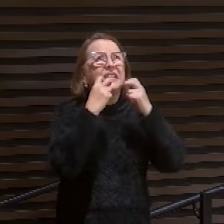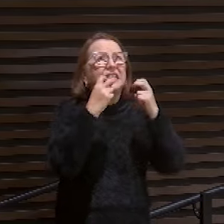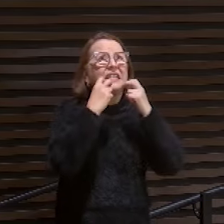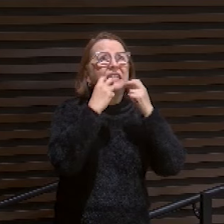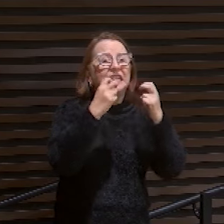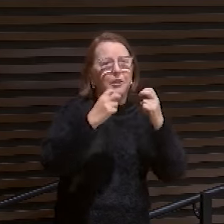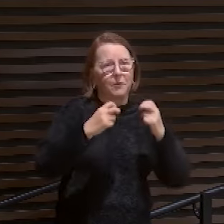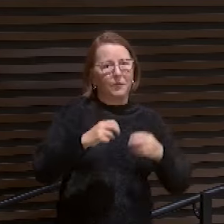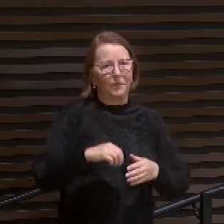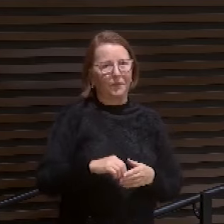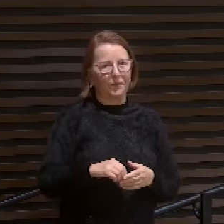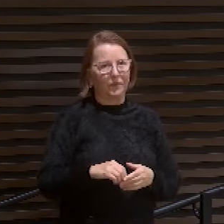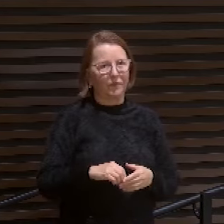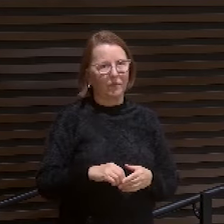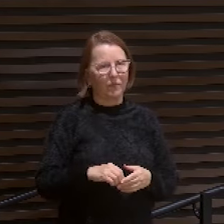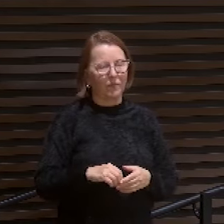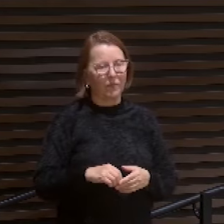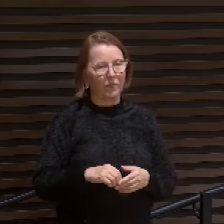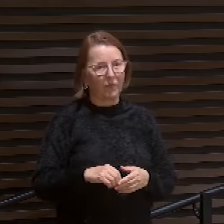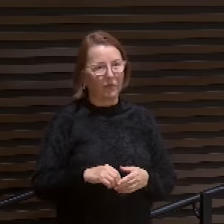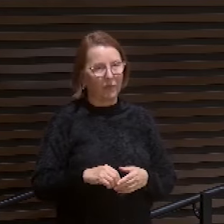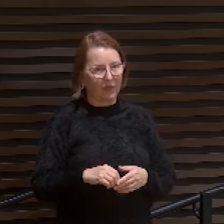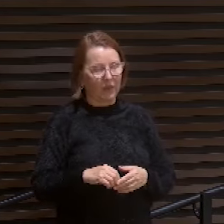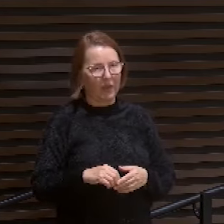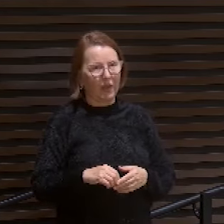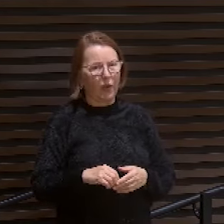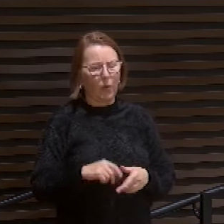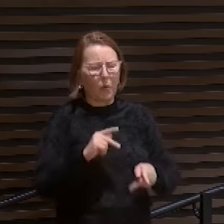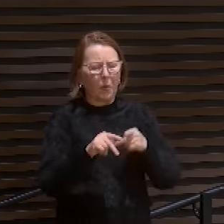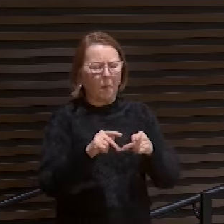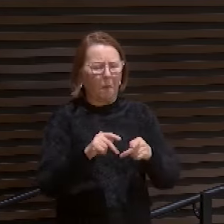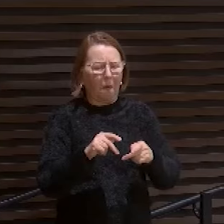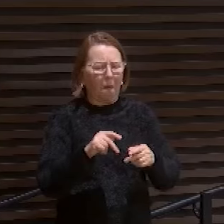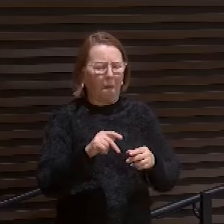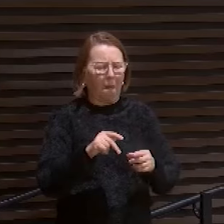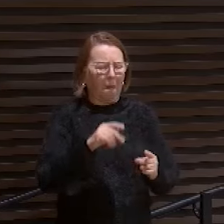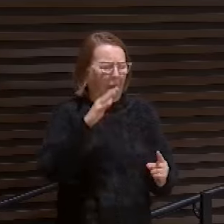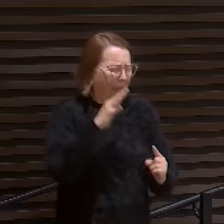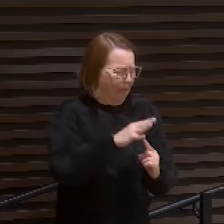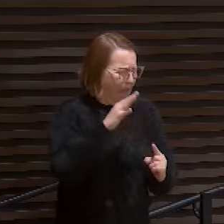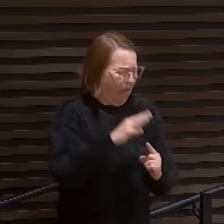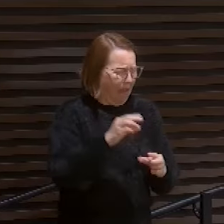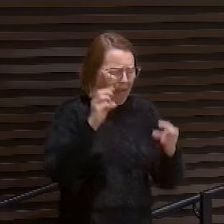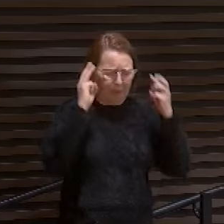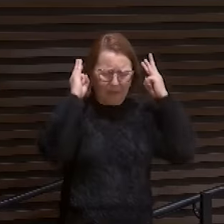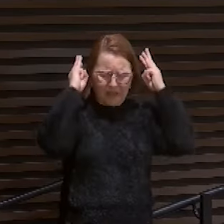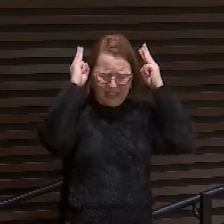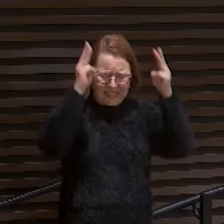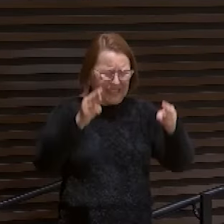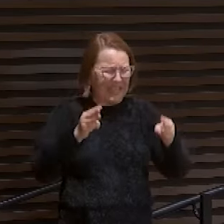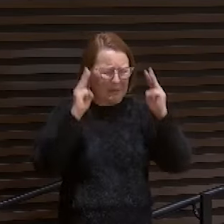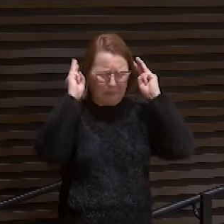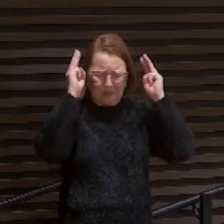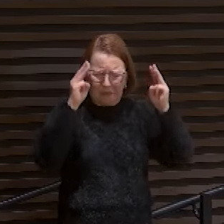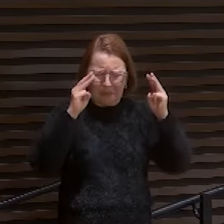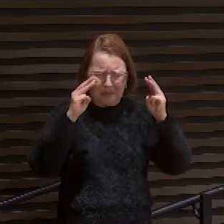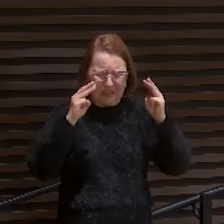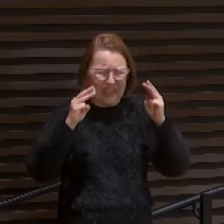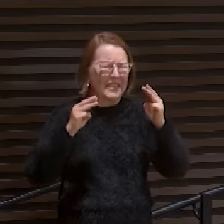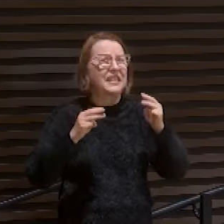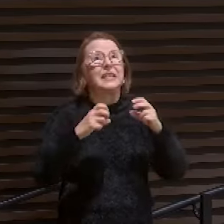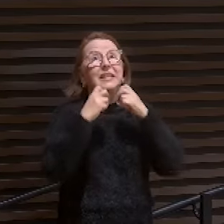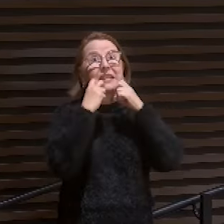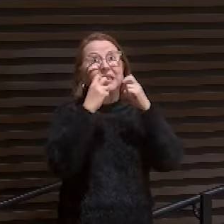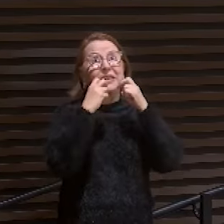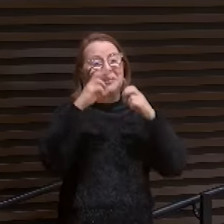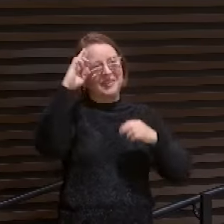Ele pressionou Moisés. Moisés entrou numa crise, porque o povo queria apedrejá-lo. E ele clamou ao Senhor